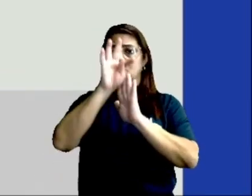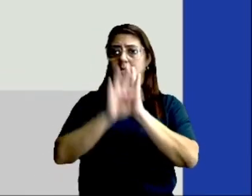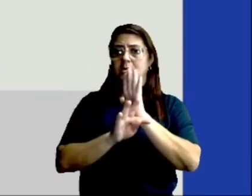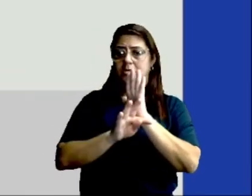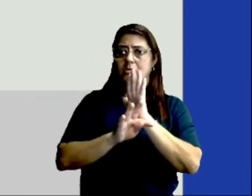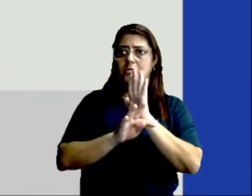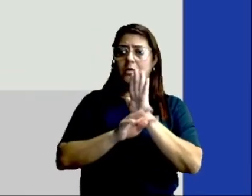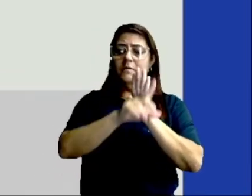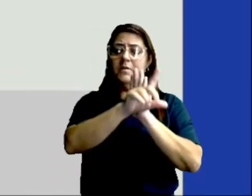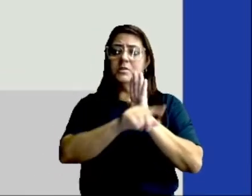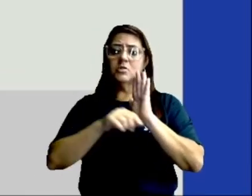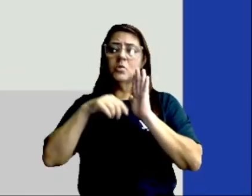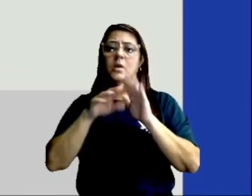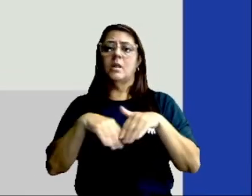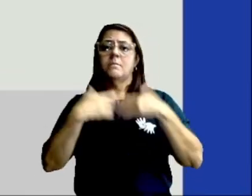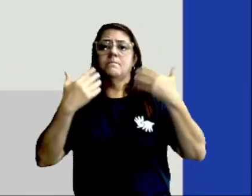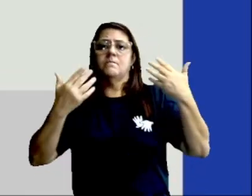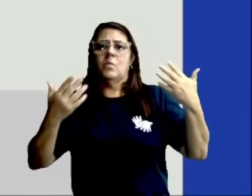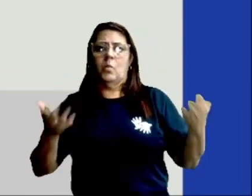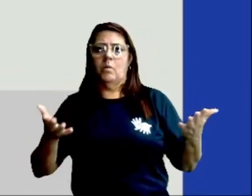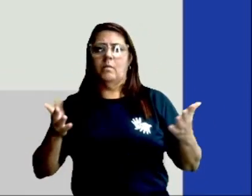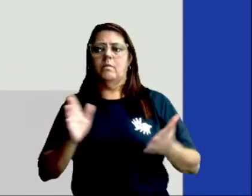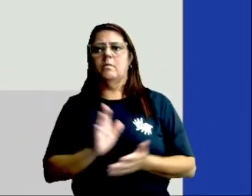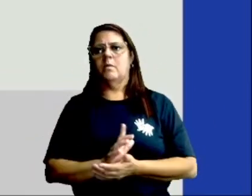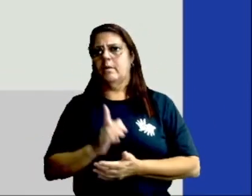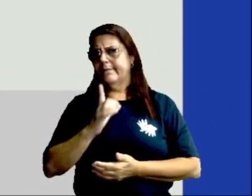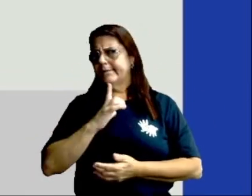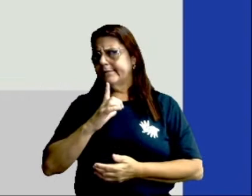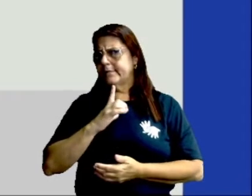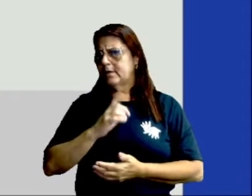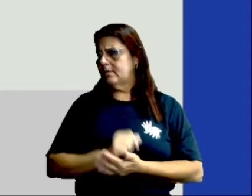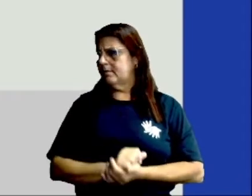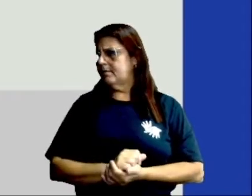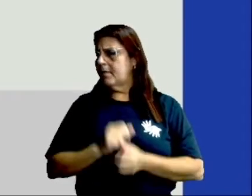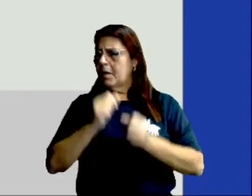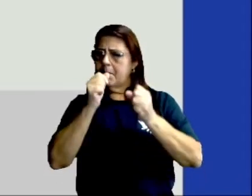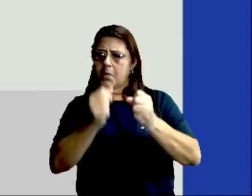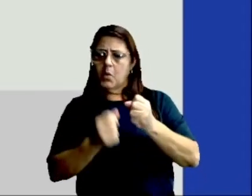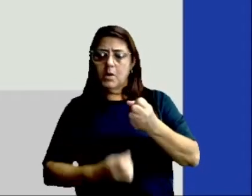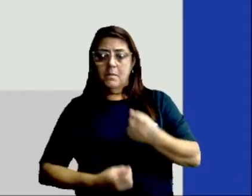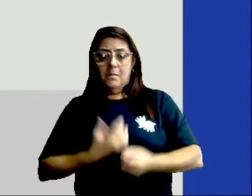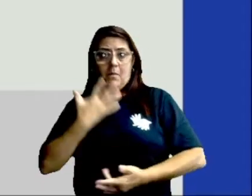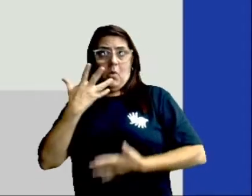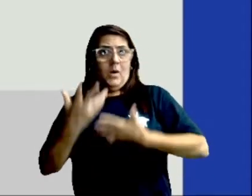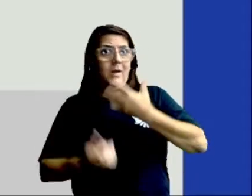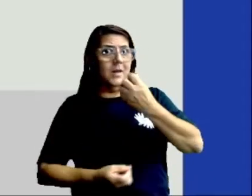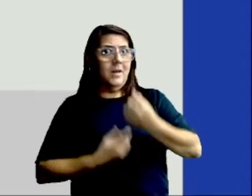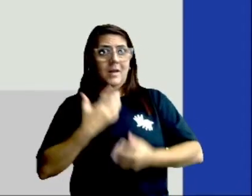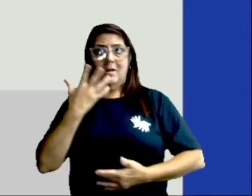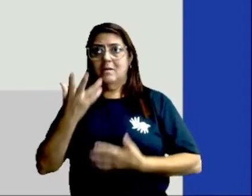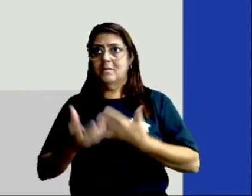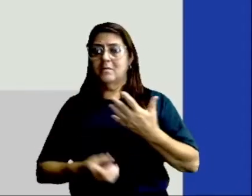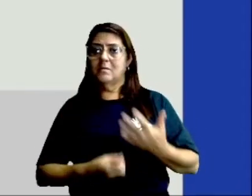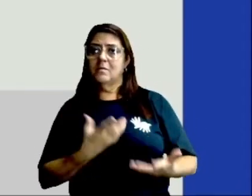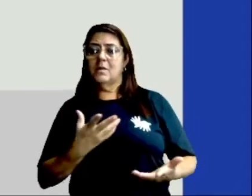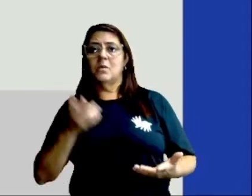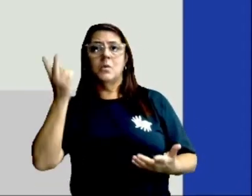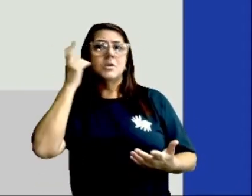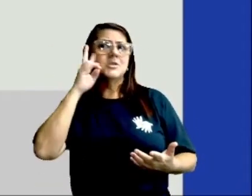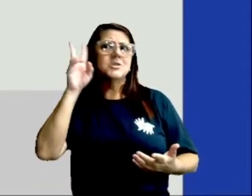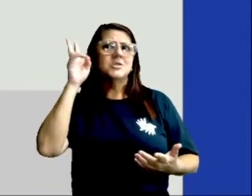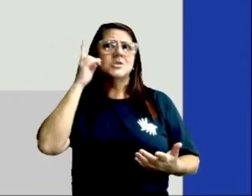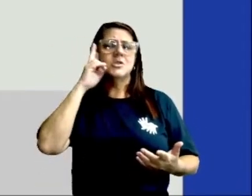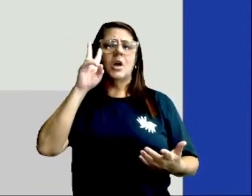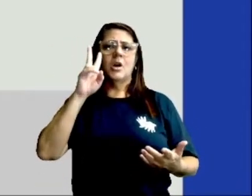vai escolher para produzir aí o seu texto? Vai ser o quê? Pode ser um poema, um conto, pode ser